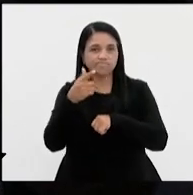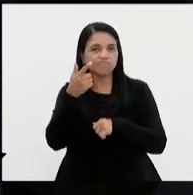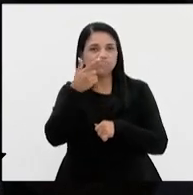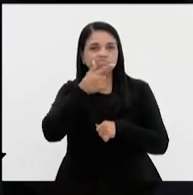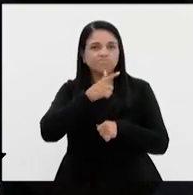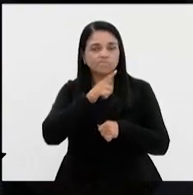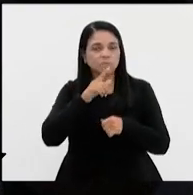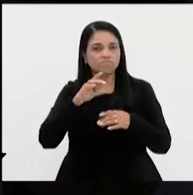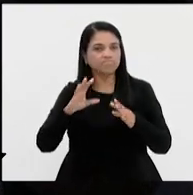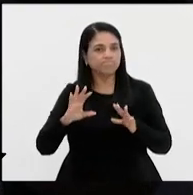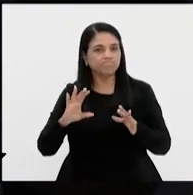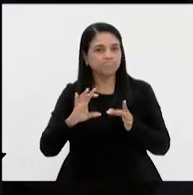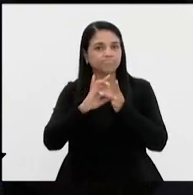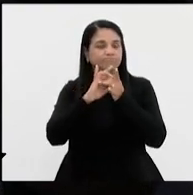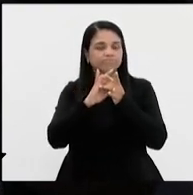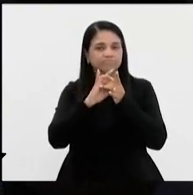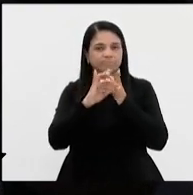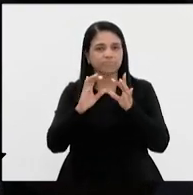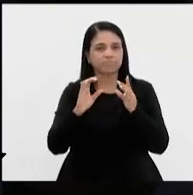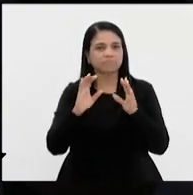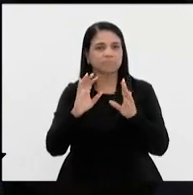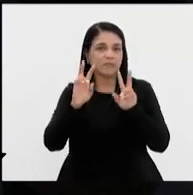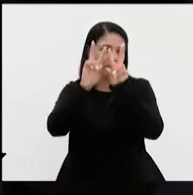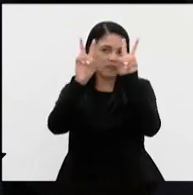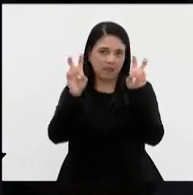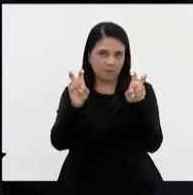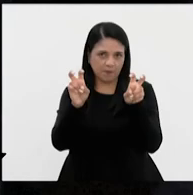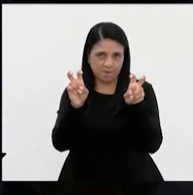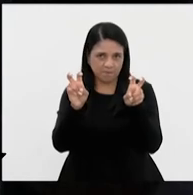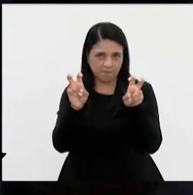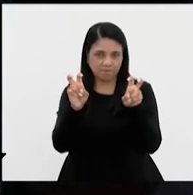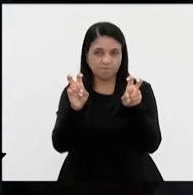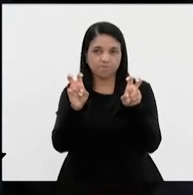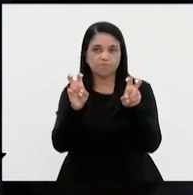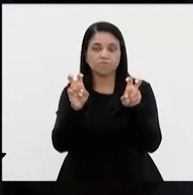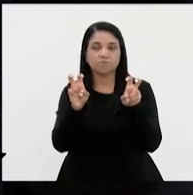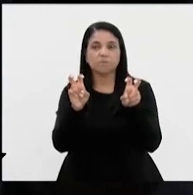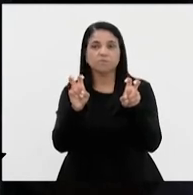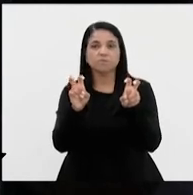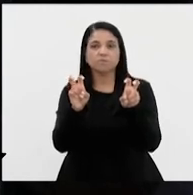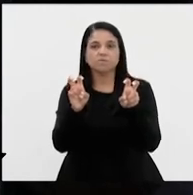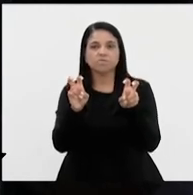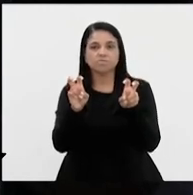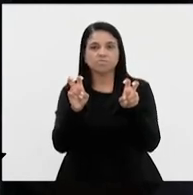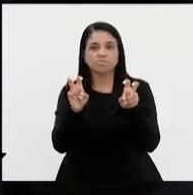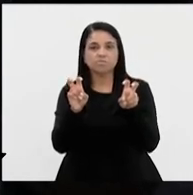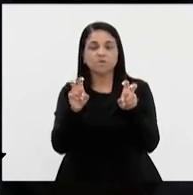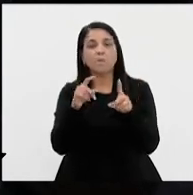temas. Não conseguiram ainda. Porque